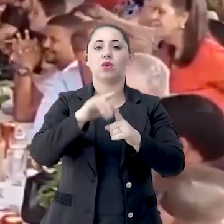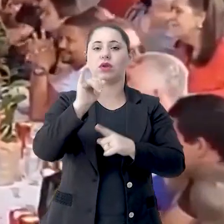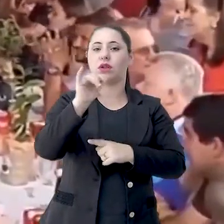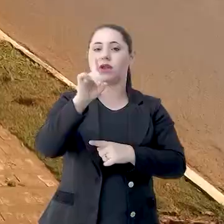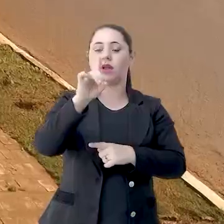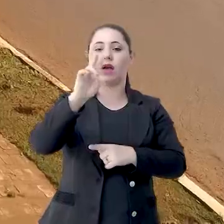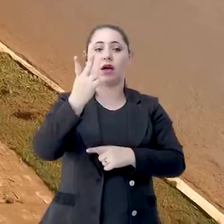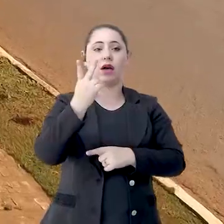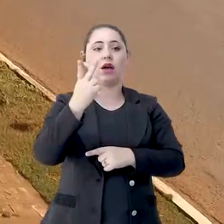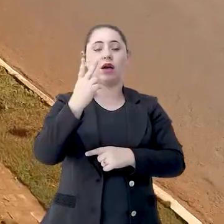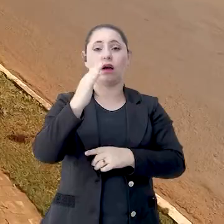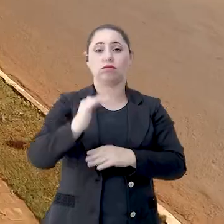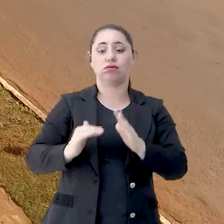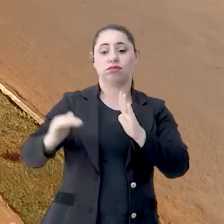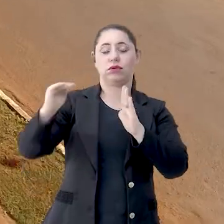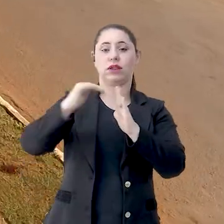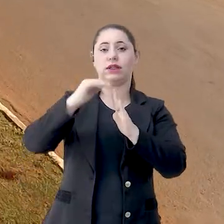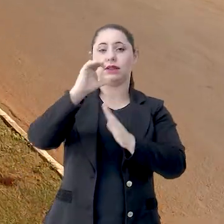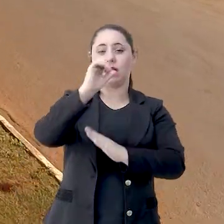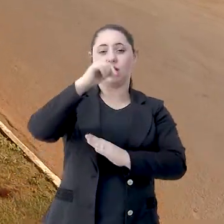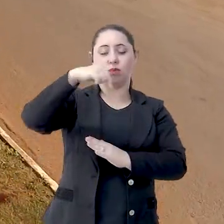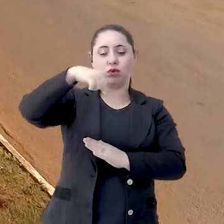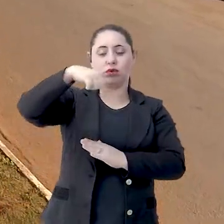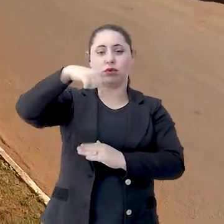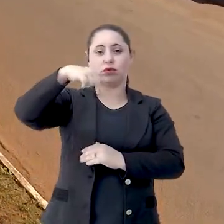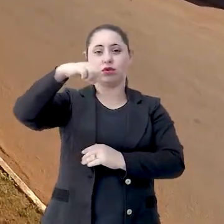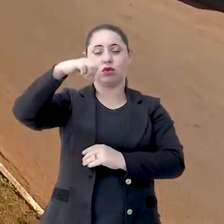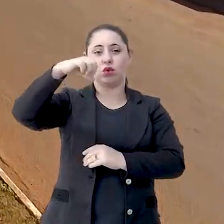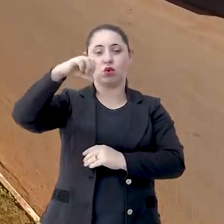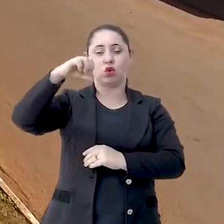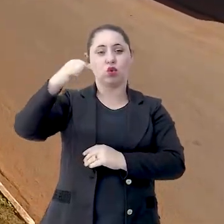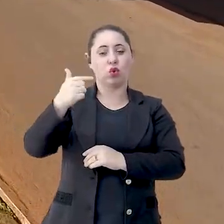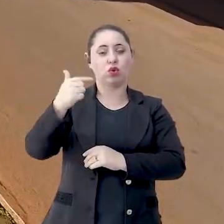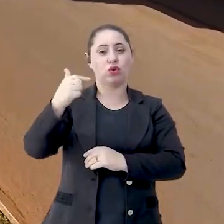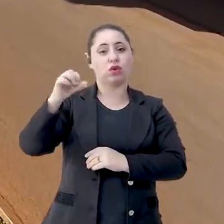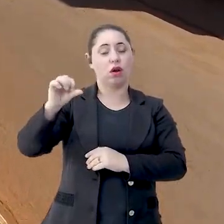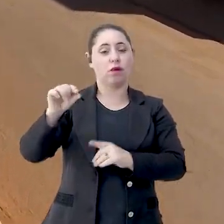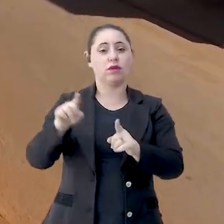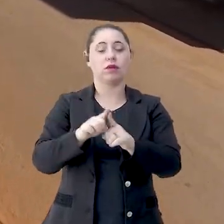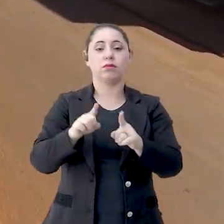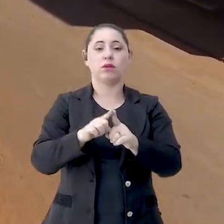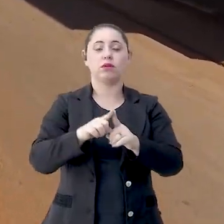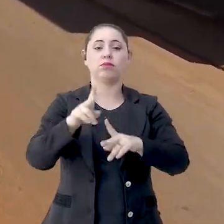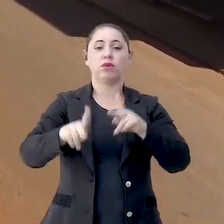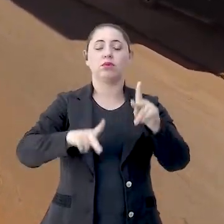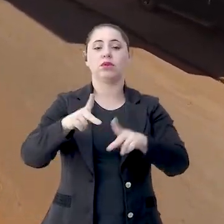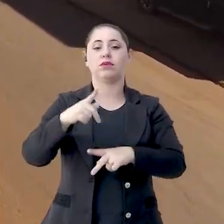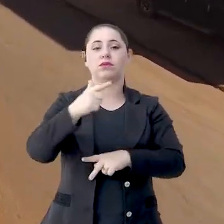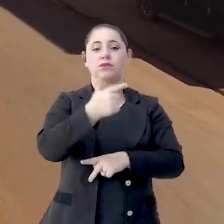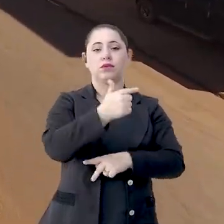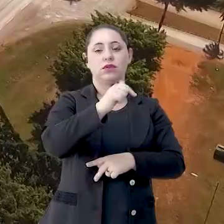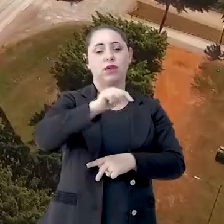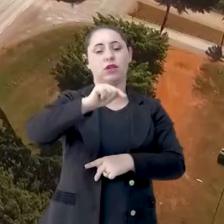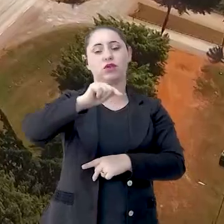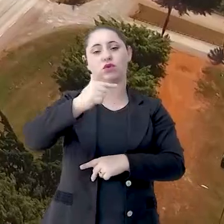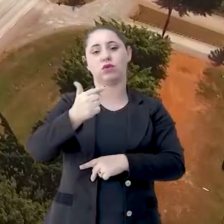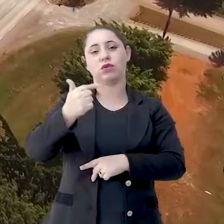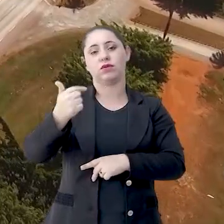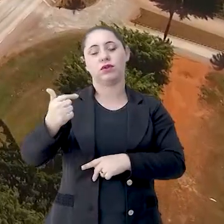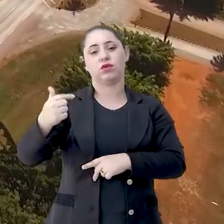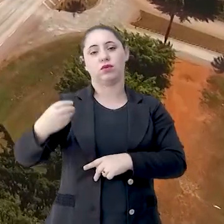da região. Seu IDH é alto, de 0,729, com população estimada de